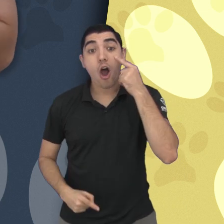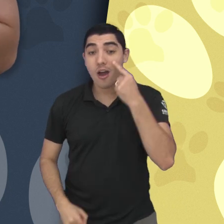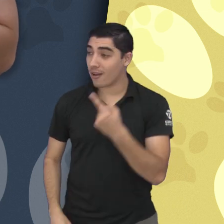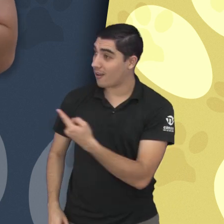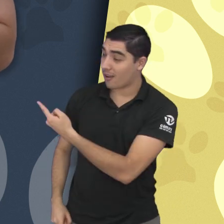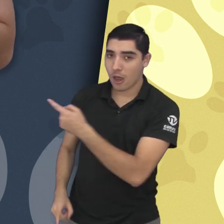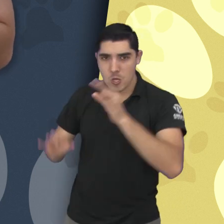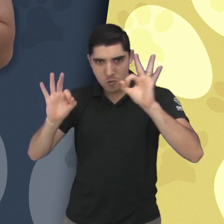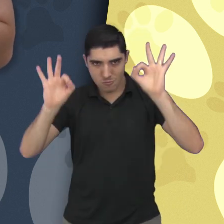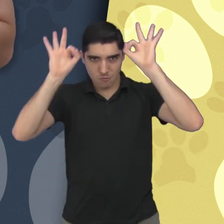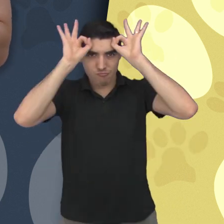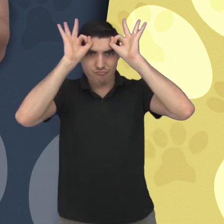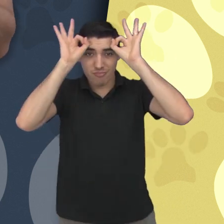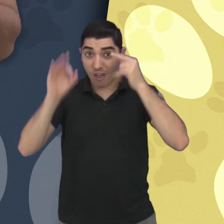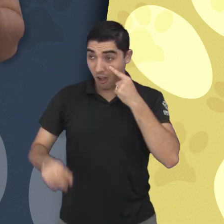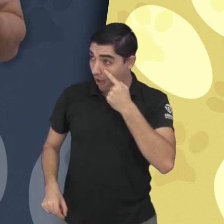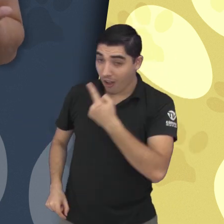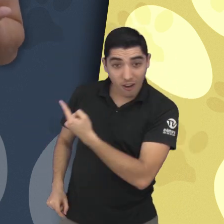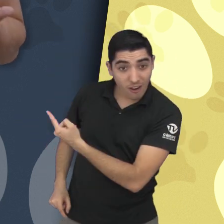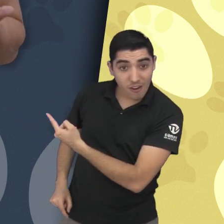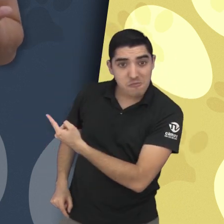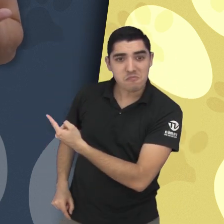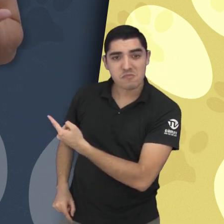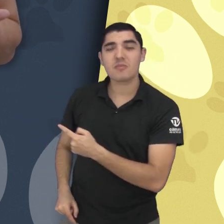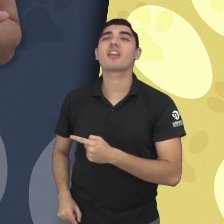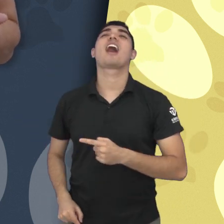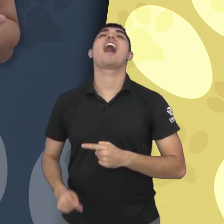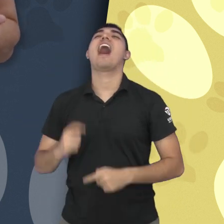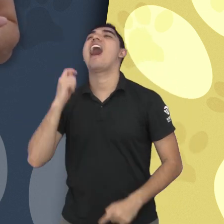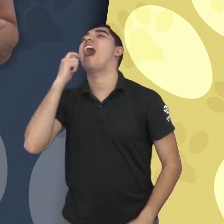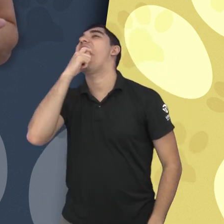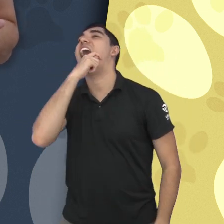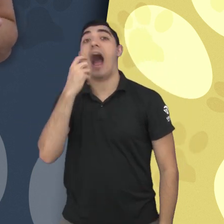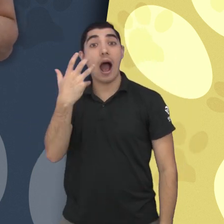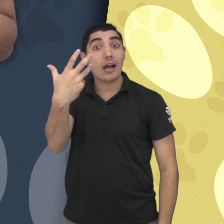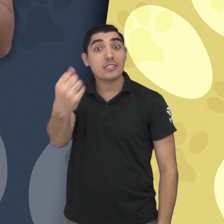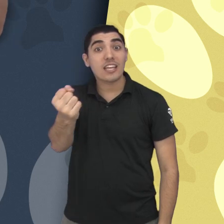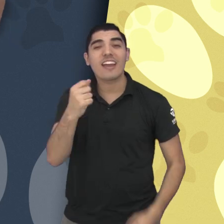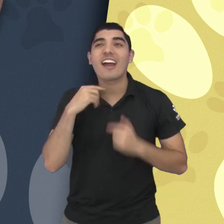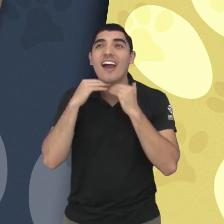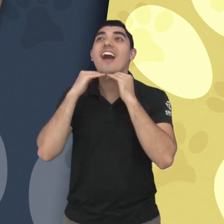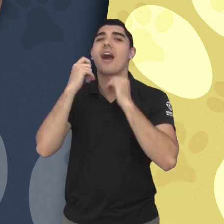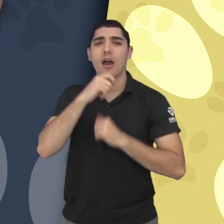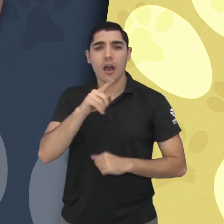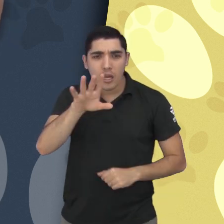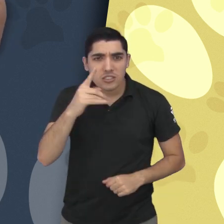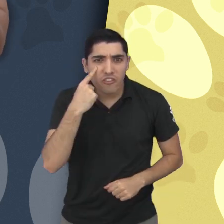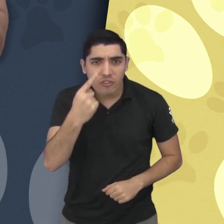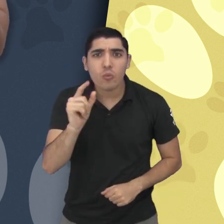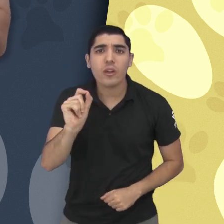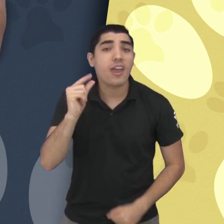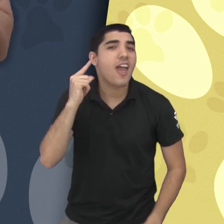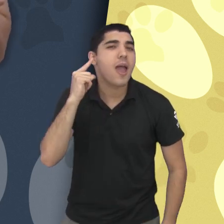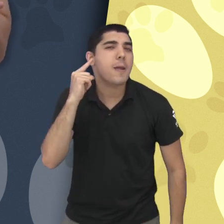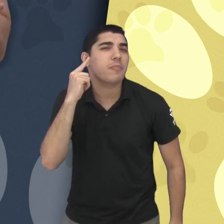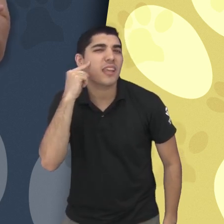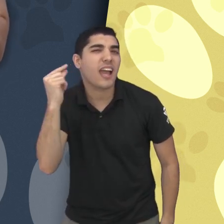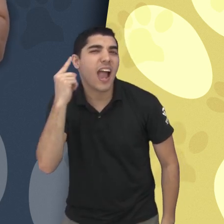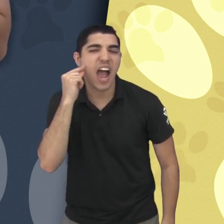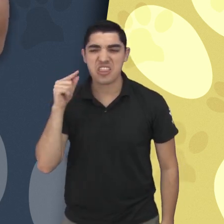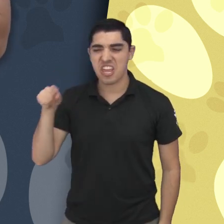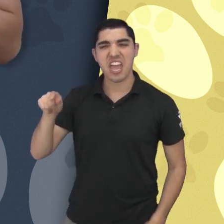até abre a boca, olha só, inclina a cabeça para ter os dentes escovados. Ah, você já ouviu falar que gato é um bicho